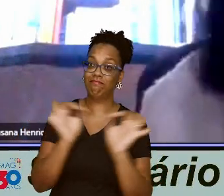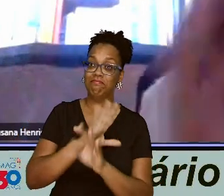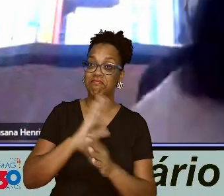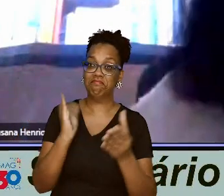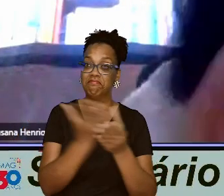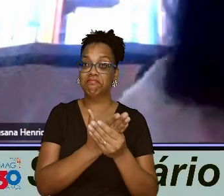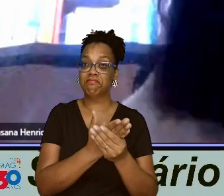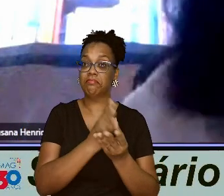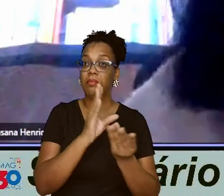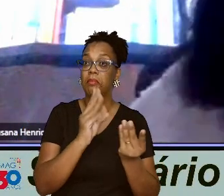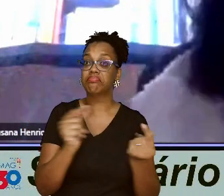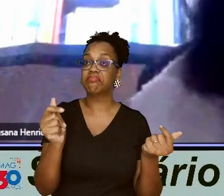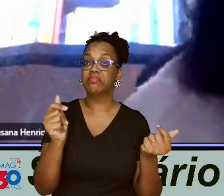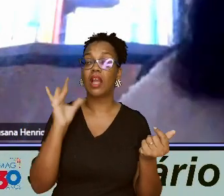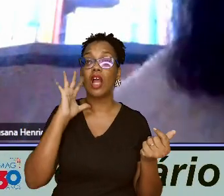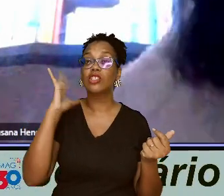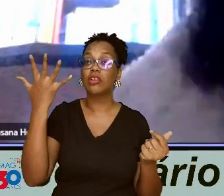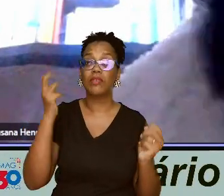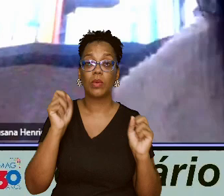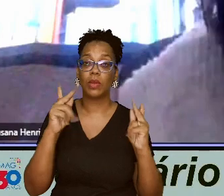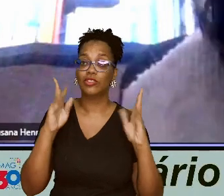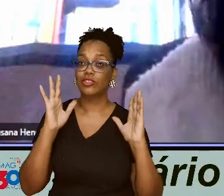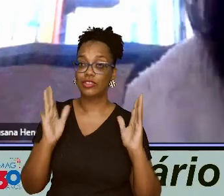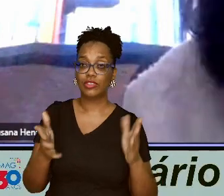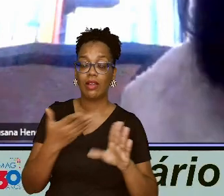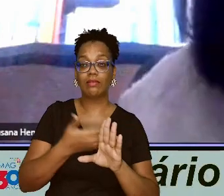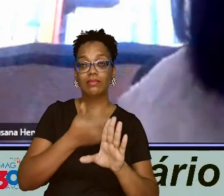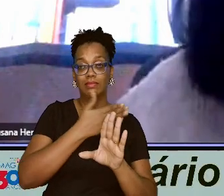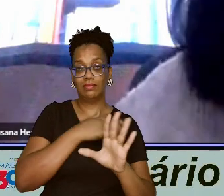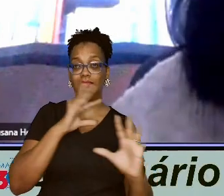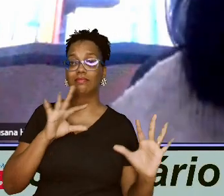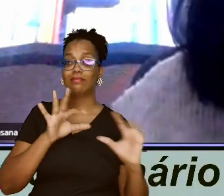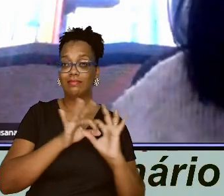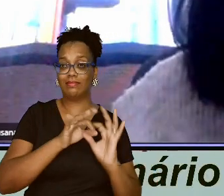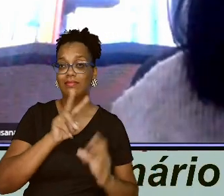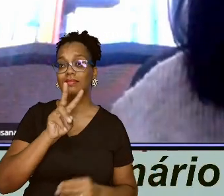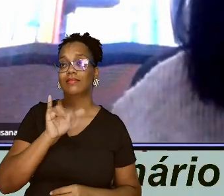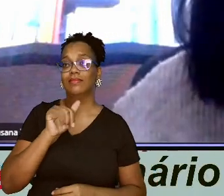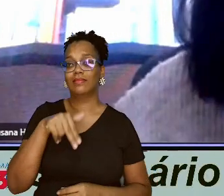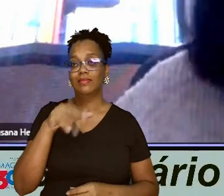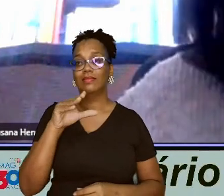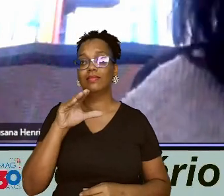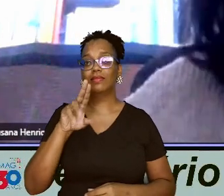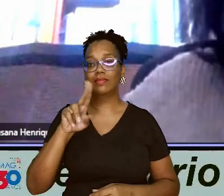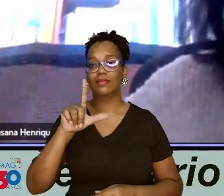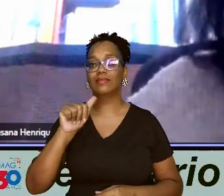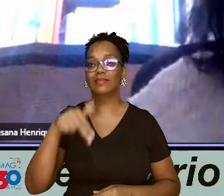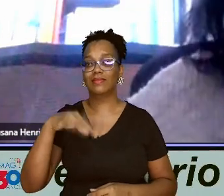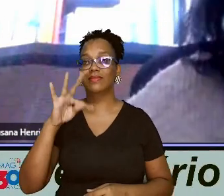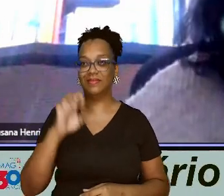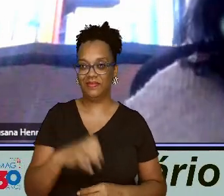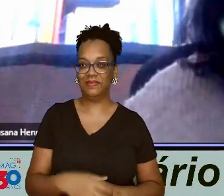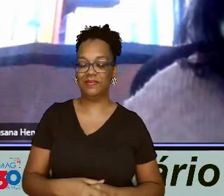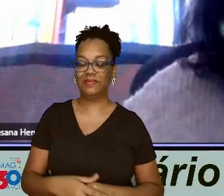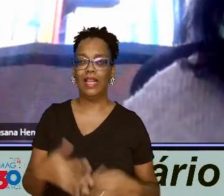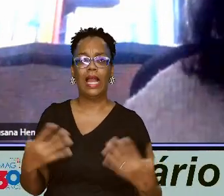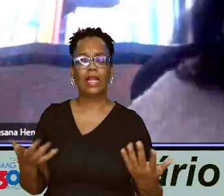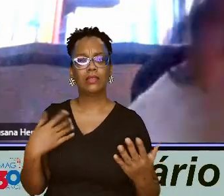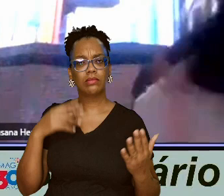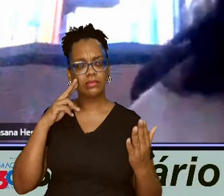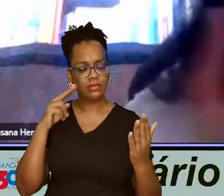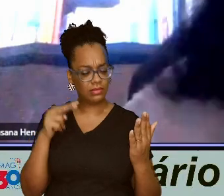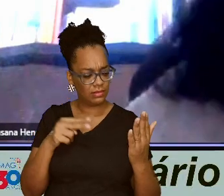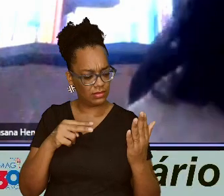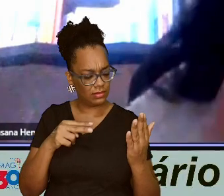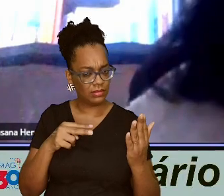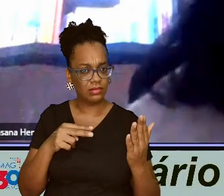já foi resolvida, né, já está pacificado, é um precedente, é vinculante. E aí, quando eu vi o precedente, eu não